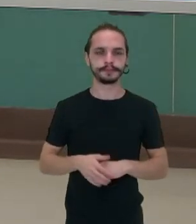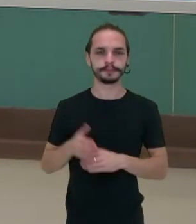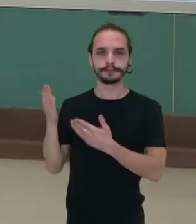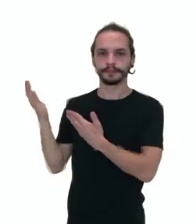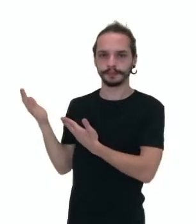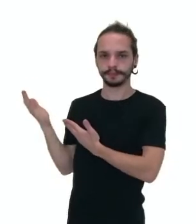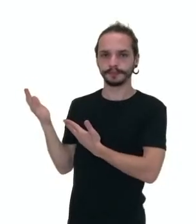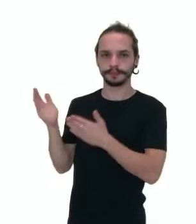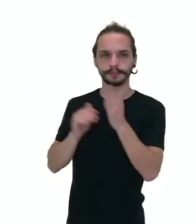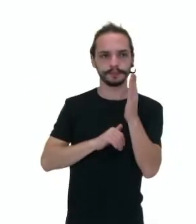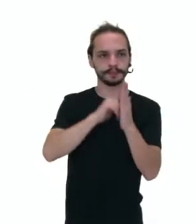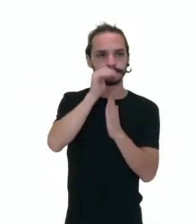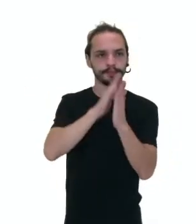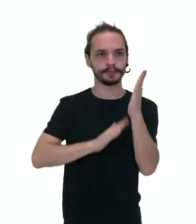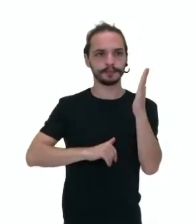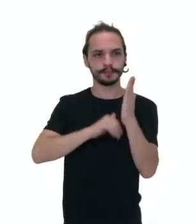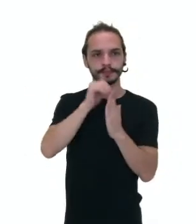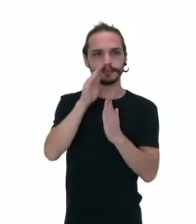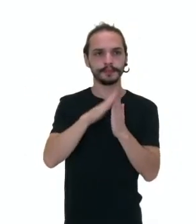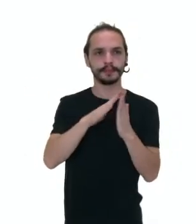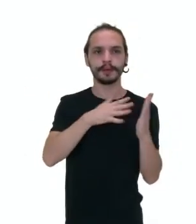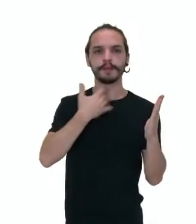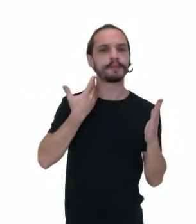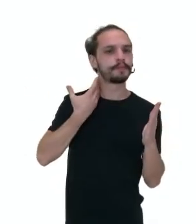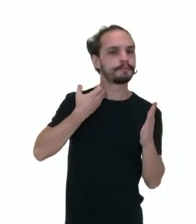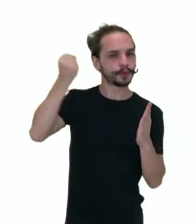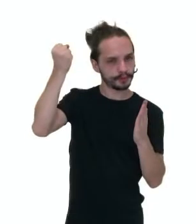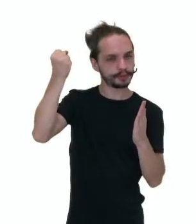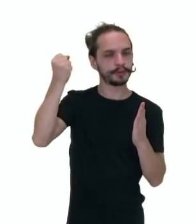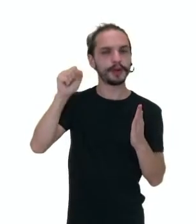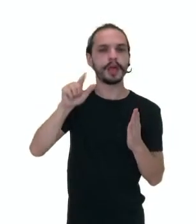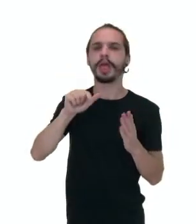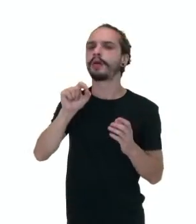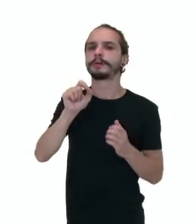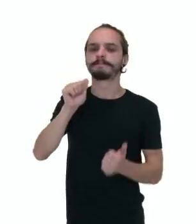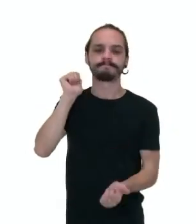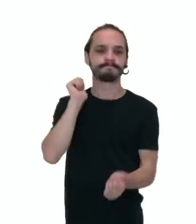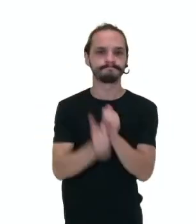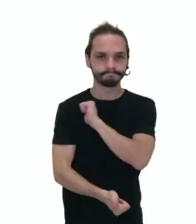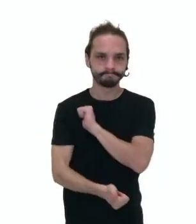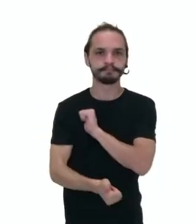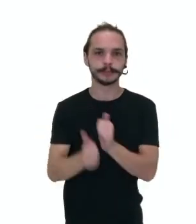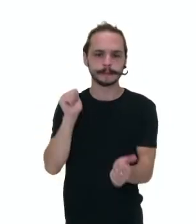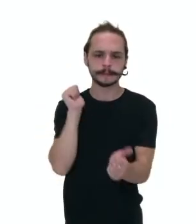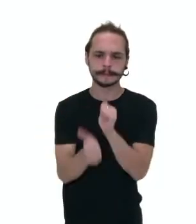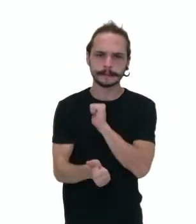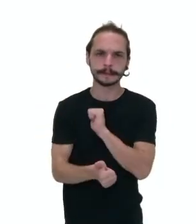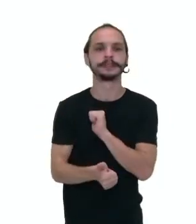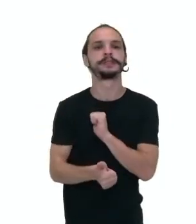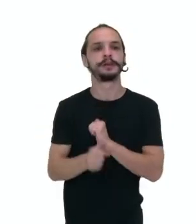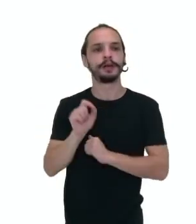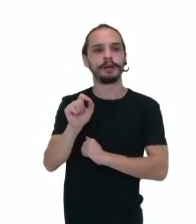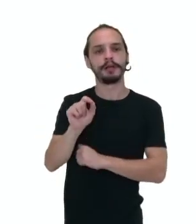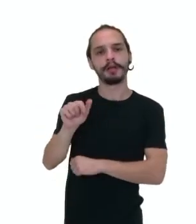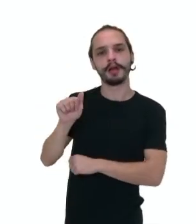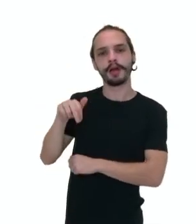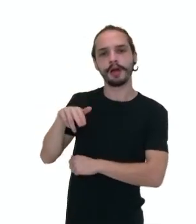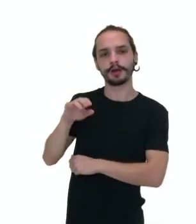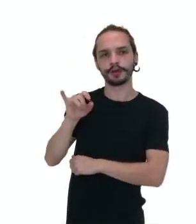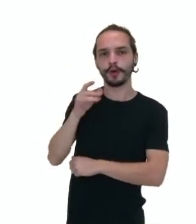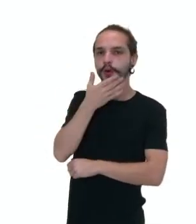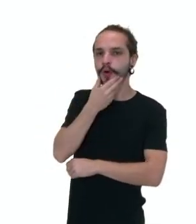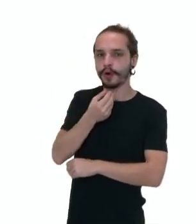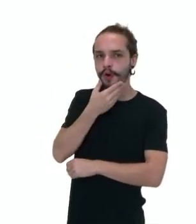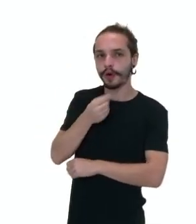Judite decapitando Holofernes, é uma vingança. Esse aqui, Agostino de Tassi, foi uma pessoa